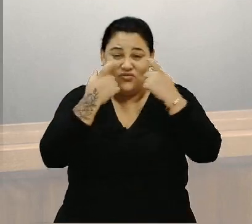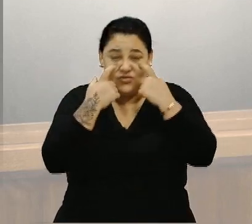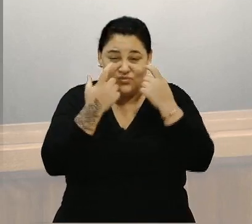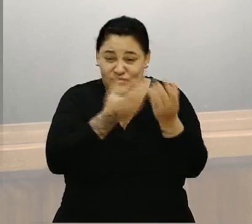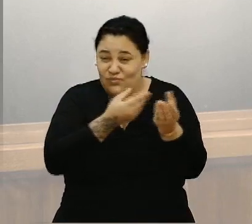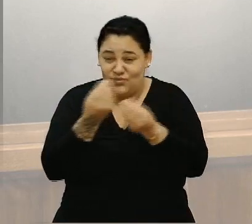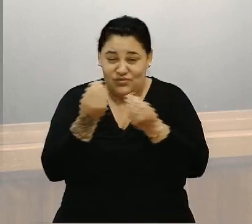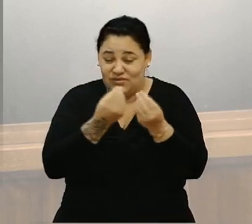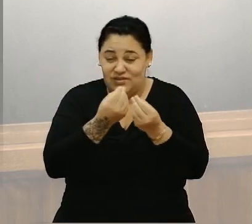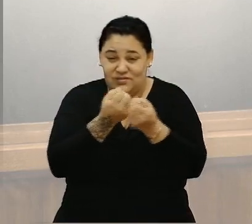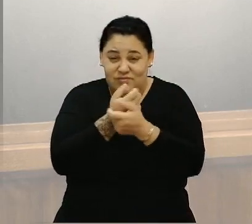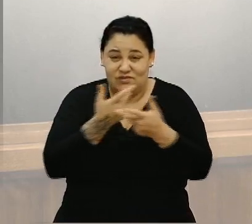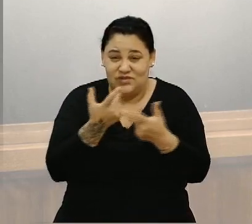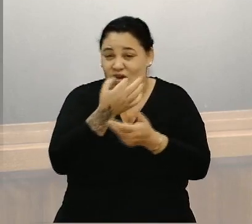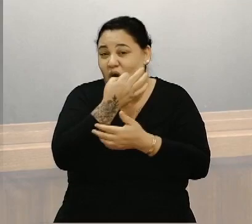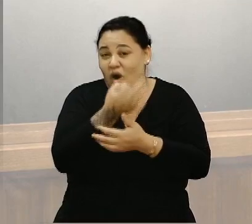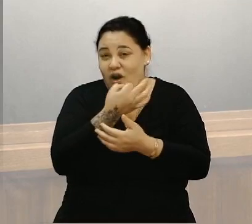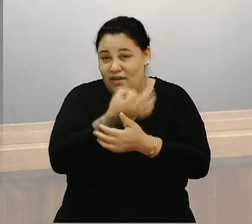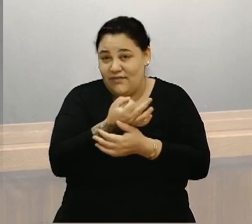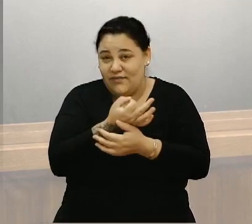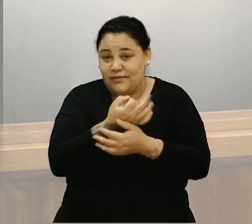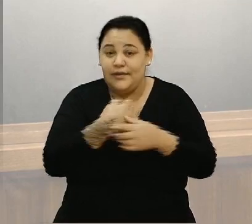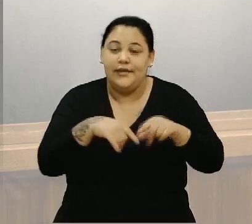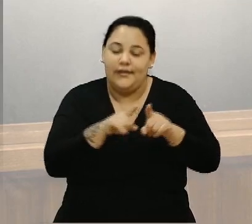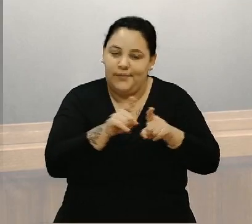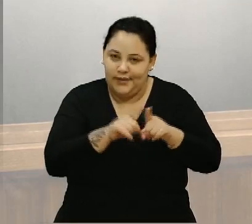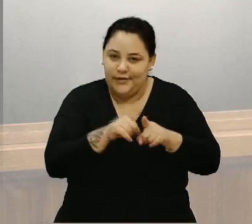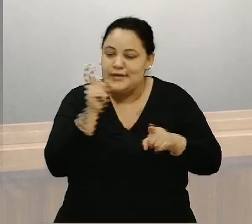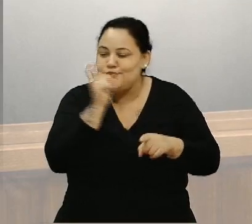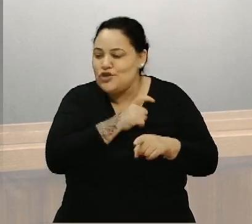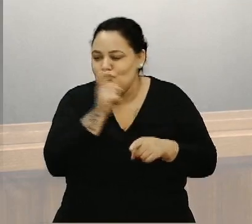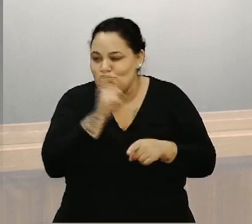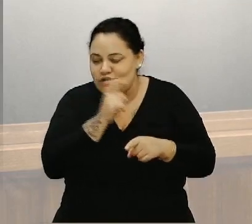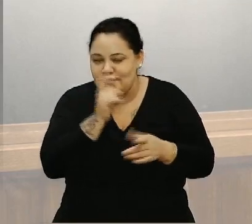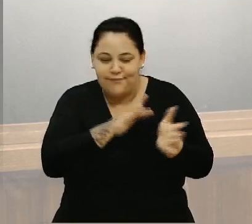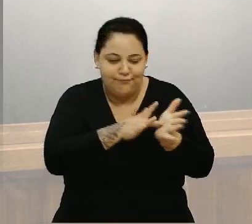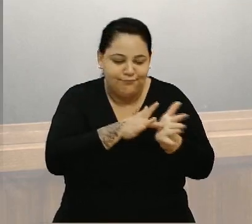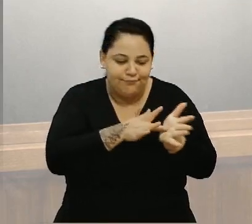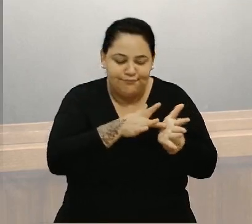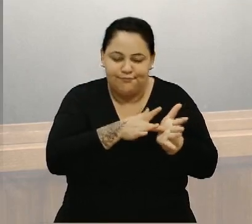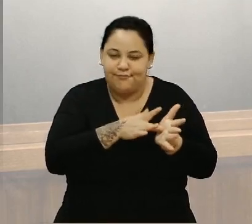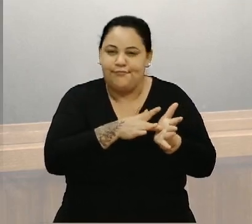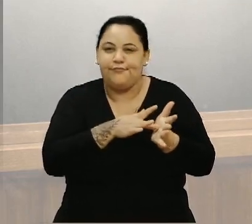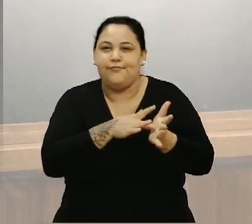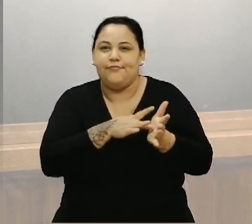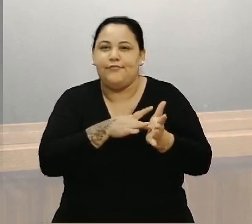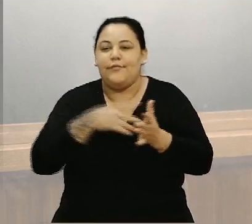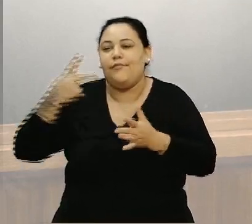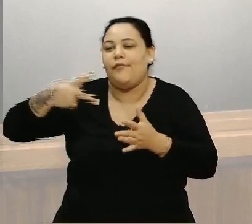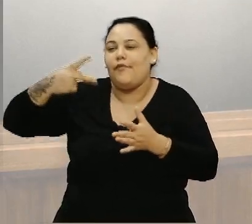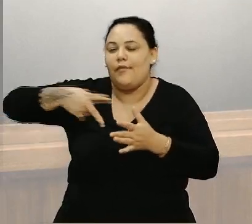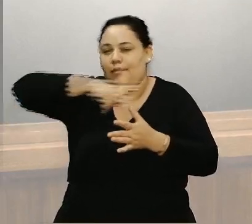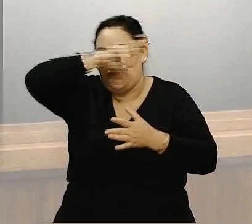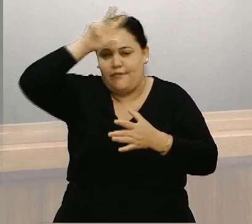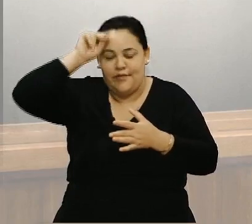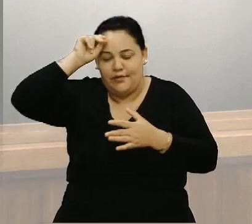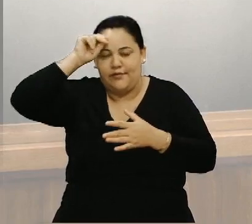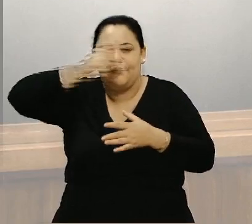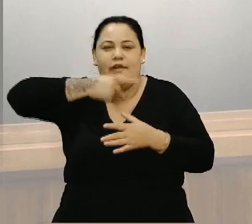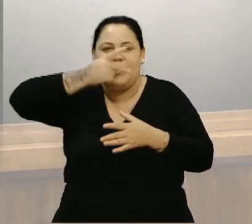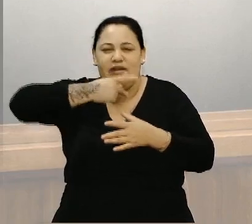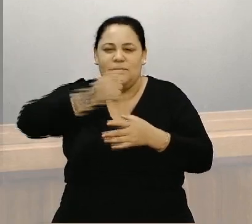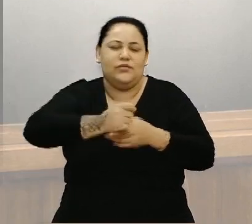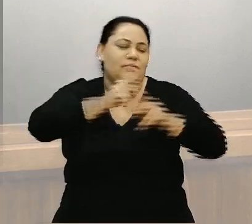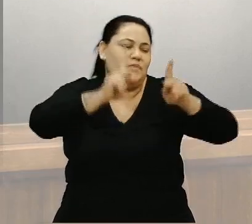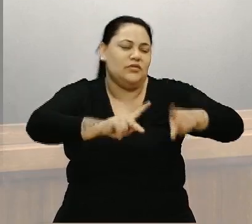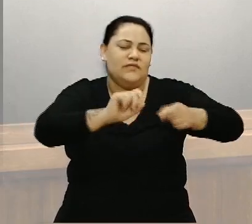Além das fake news, que já se debateu muito, vice-prefeitos falando horrores, pessoas